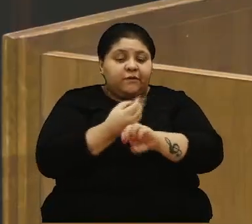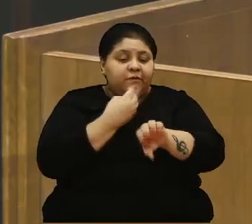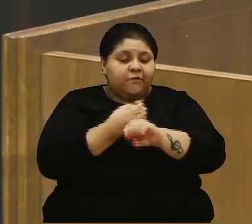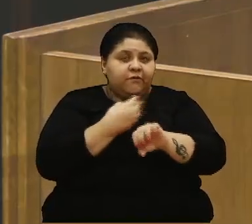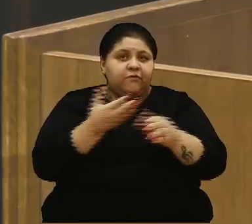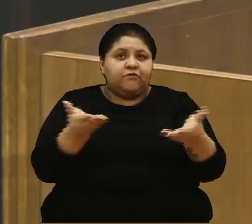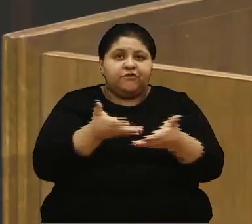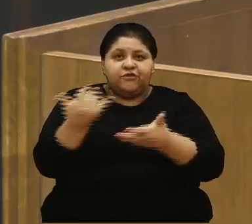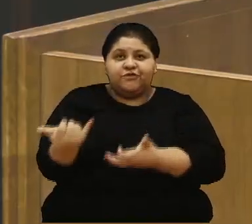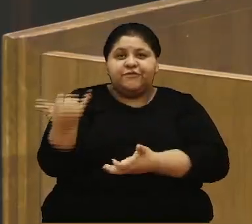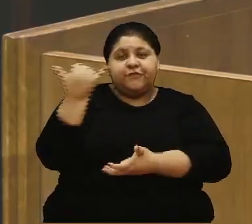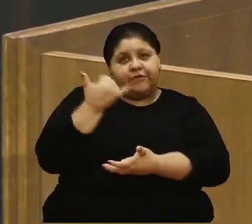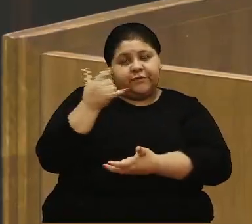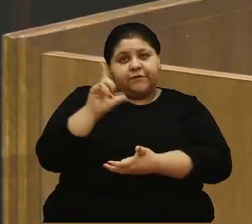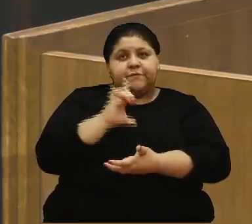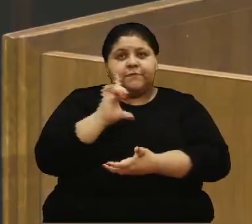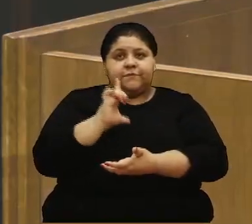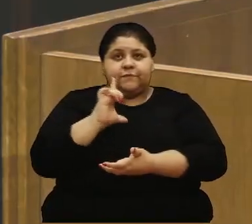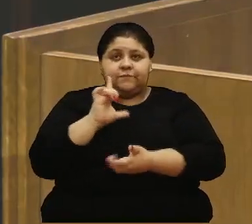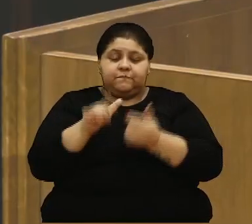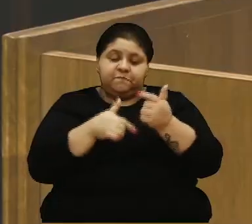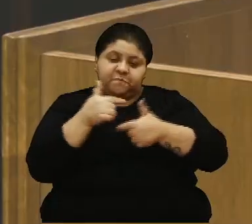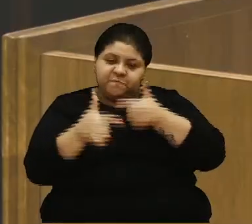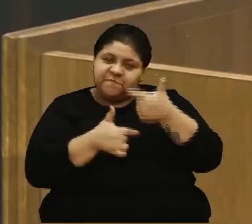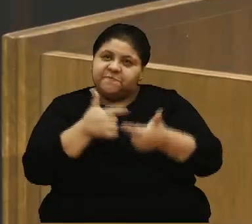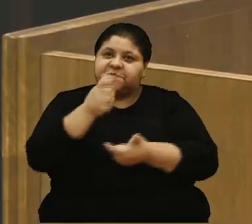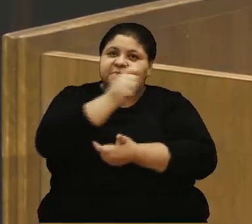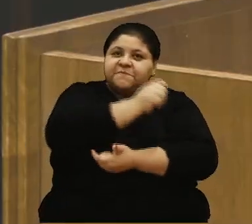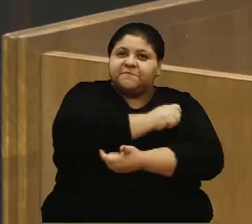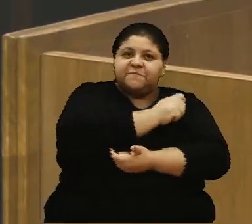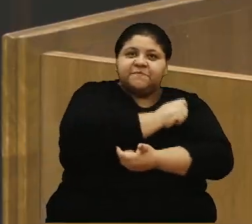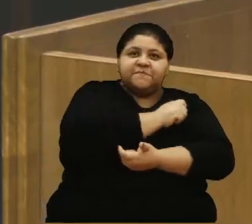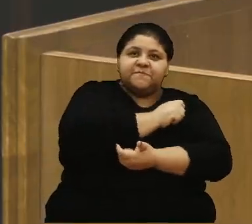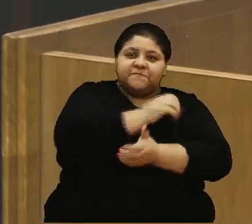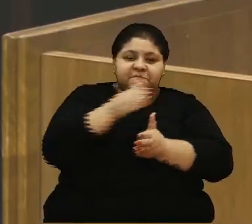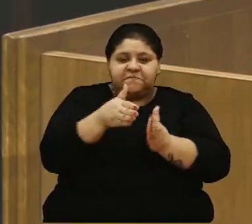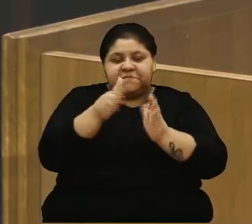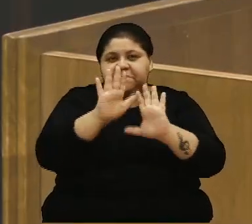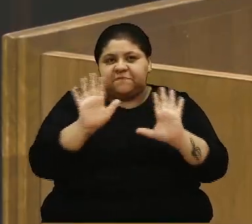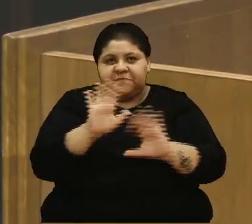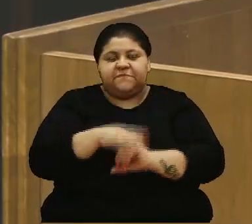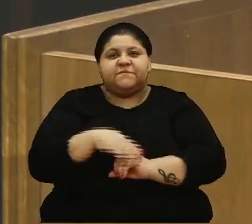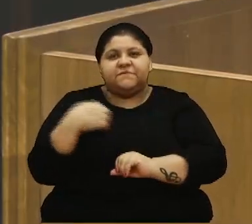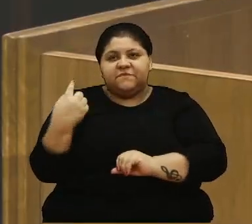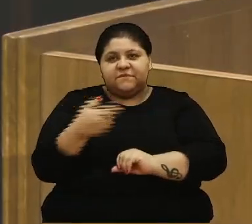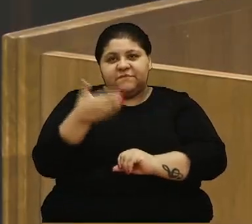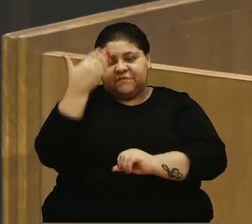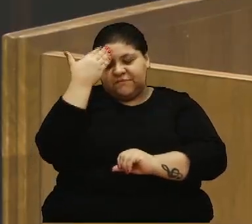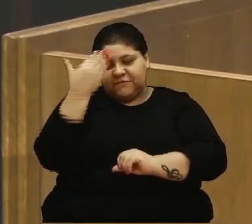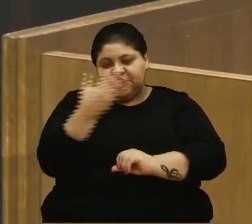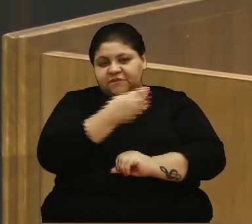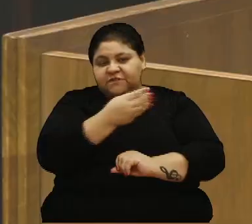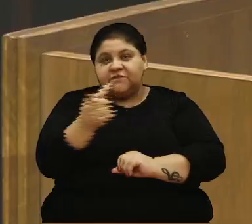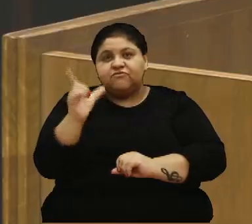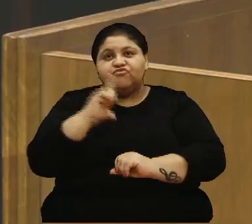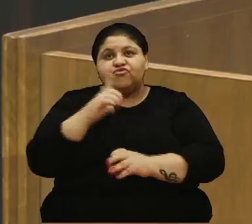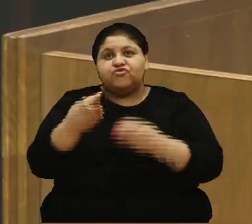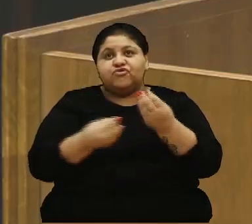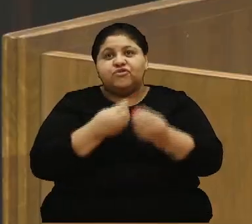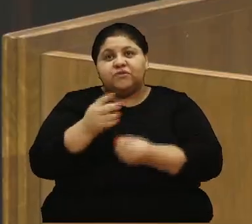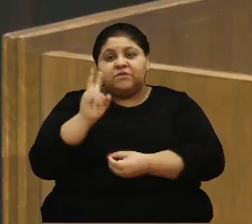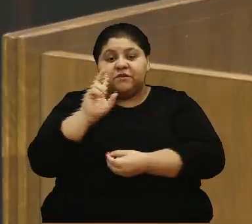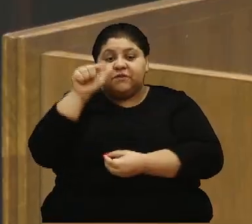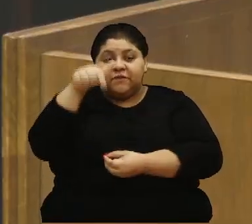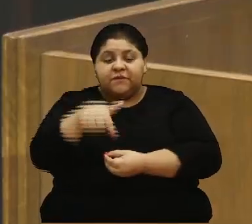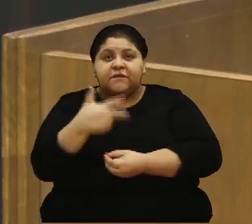nos informou que tem trabalhos dos estudantes nos corredores, enfim. A gente quer agradecer muito. Eu não tinha como não vir aqui